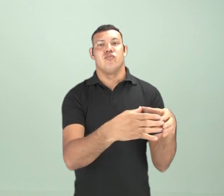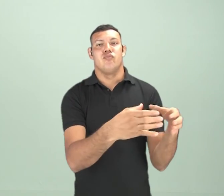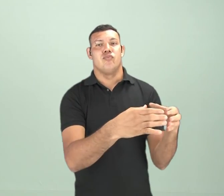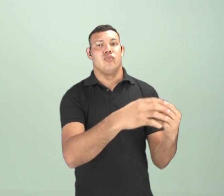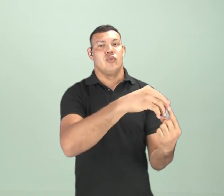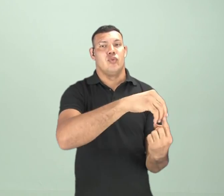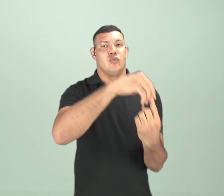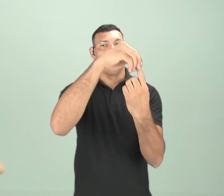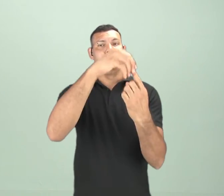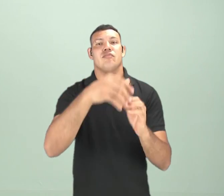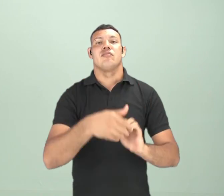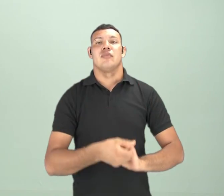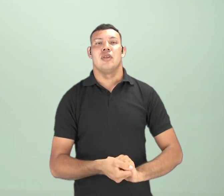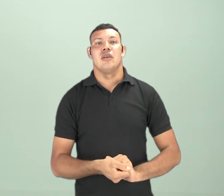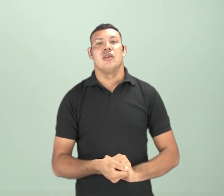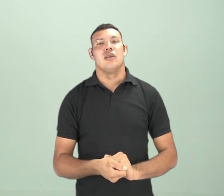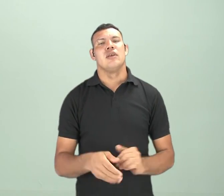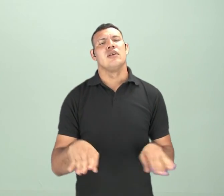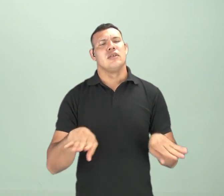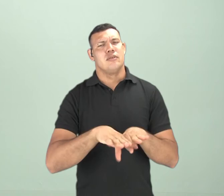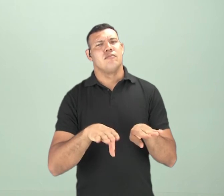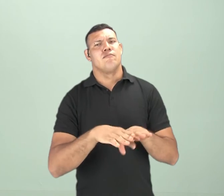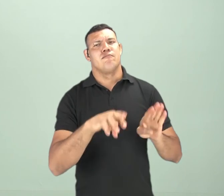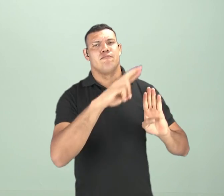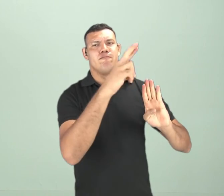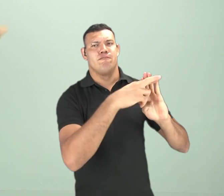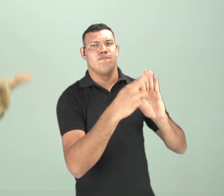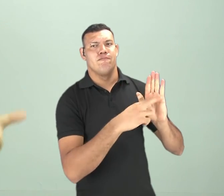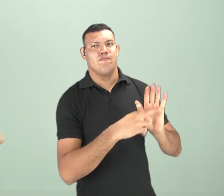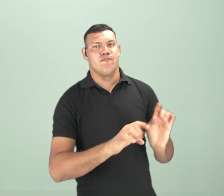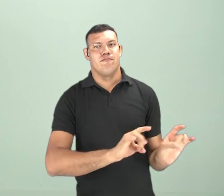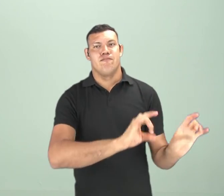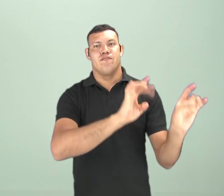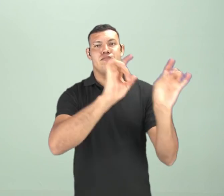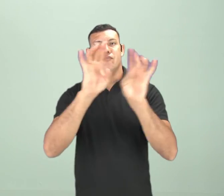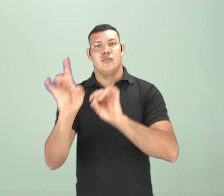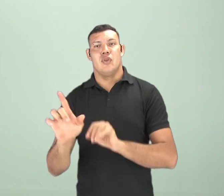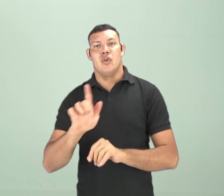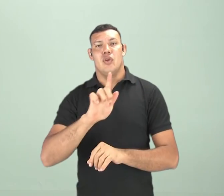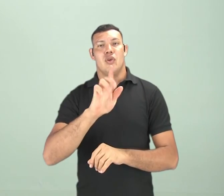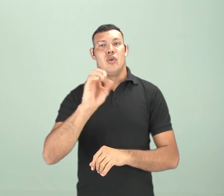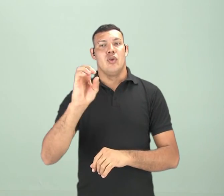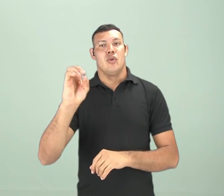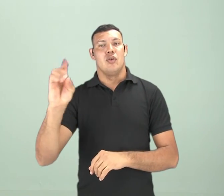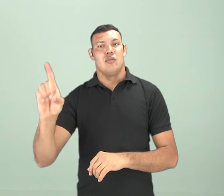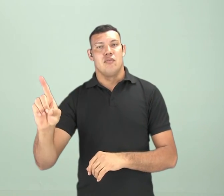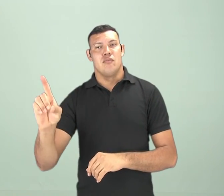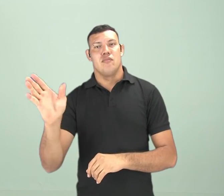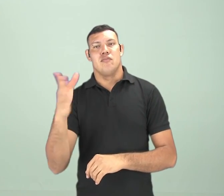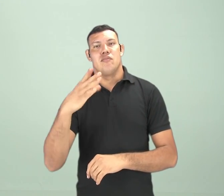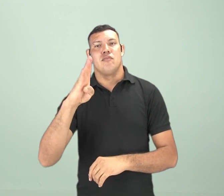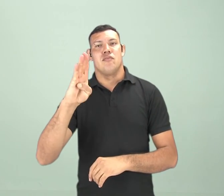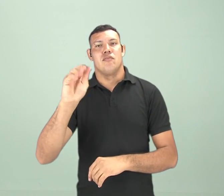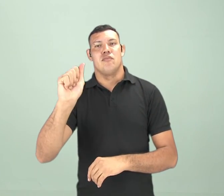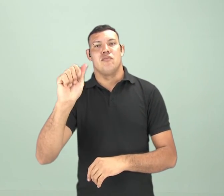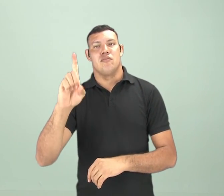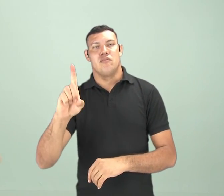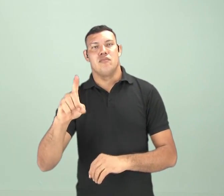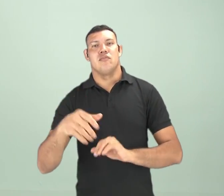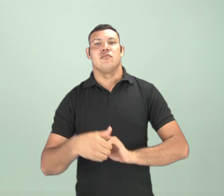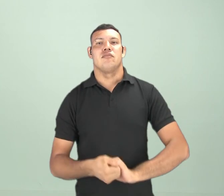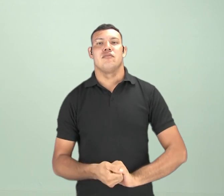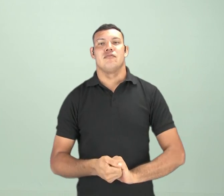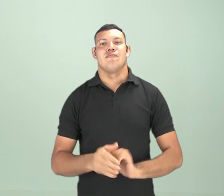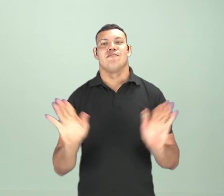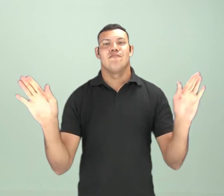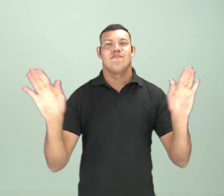pouco algumas exceções, como os adjetivos good, bad e far, ok? I hope you had a great